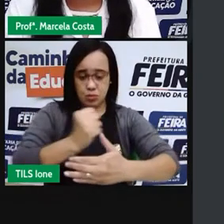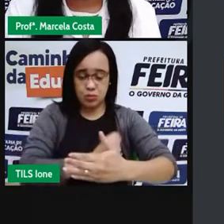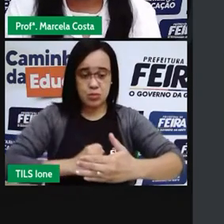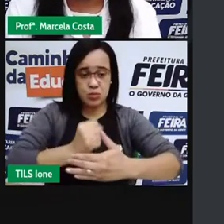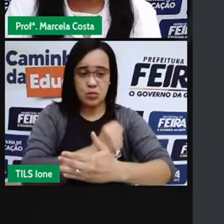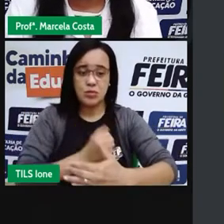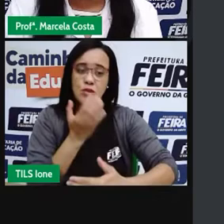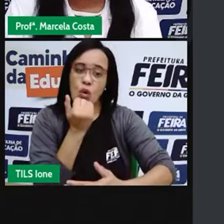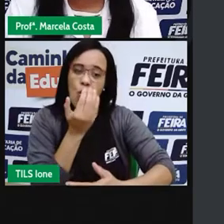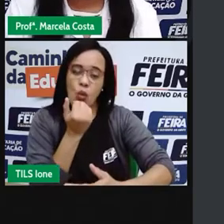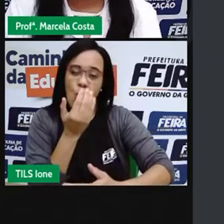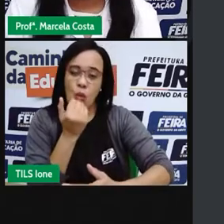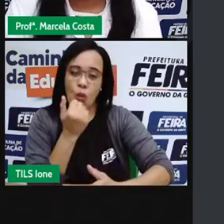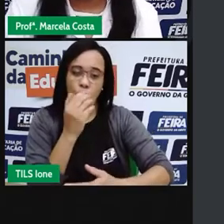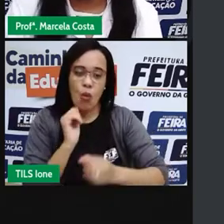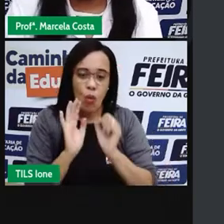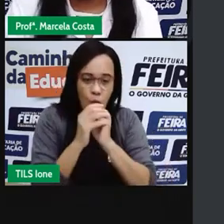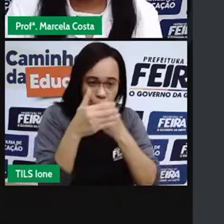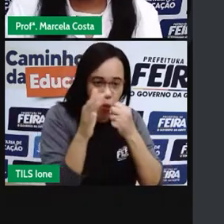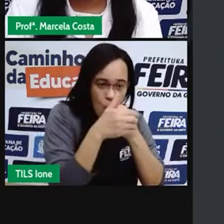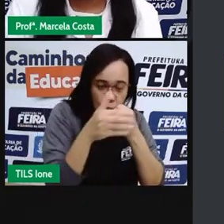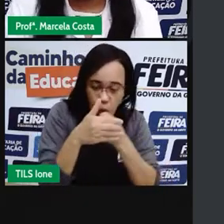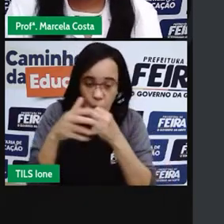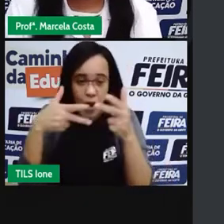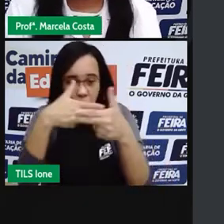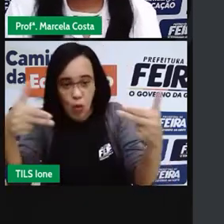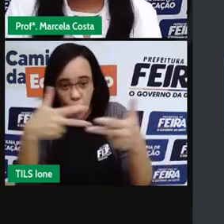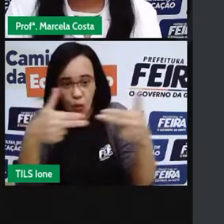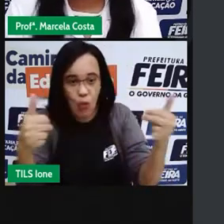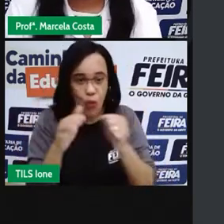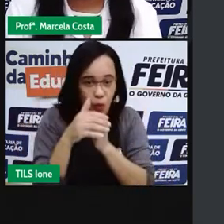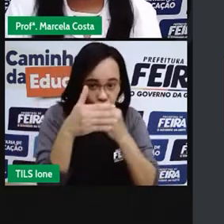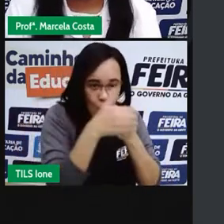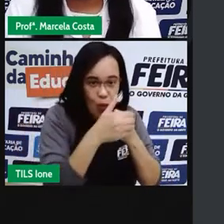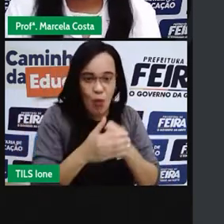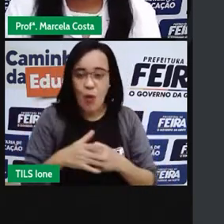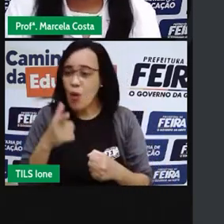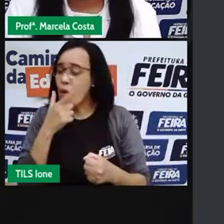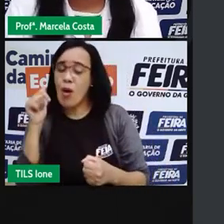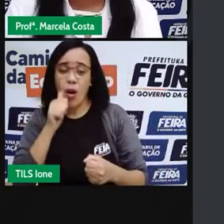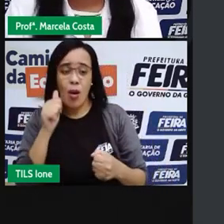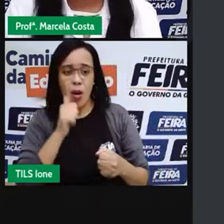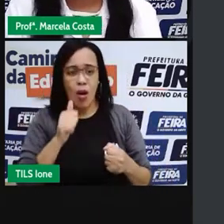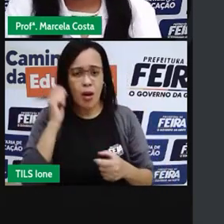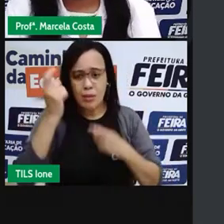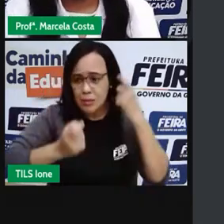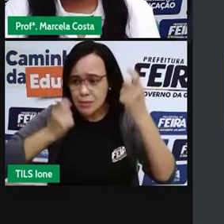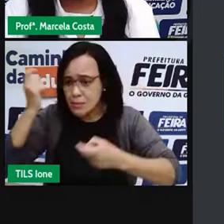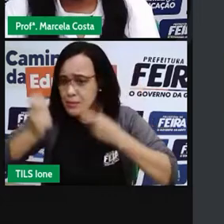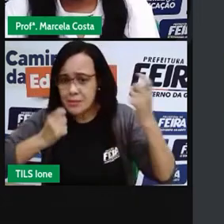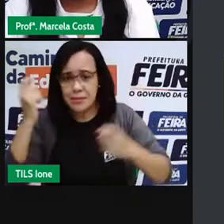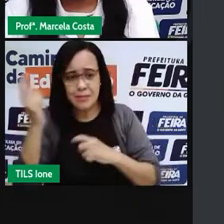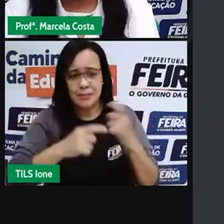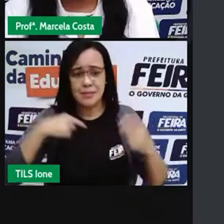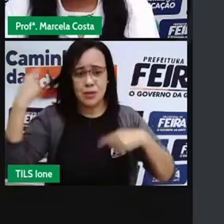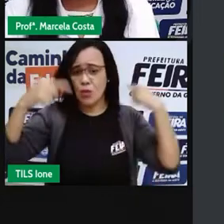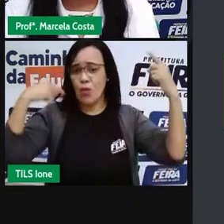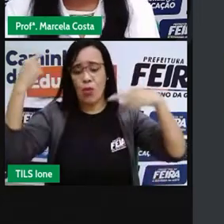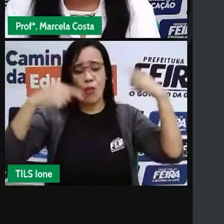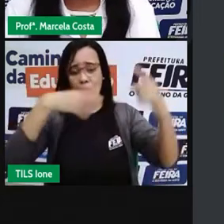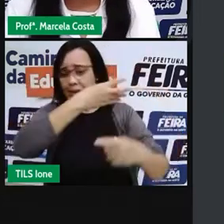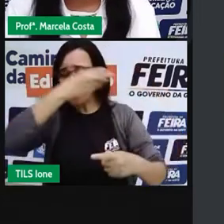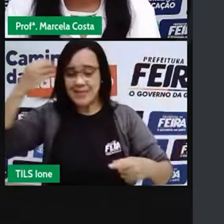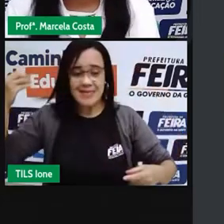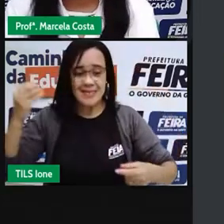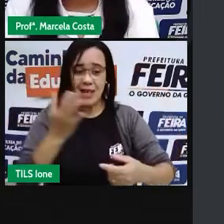Na cozinha, esconde os objetos. A cozinheira fica tão maluca que até esquece a comida,